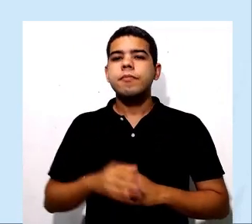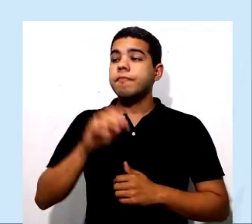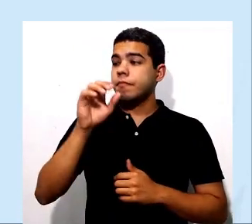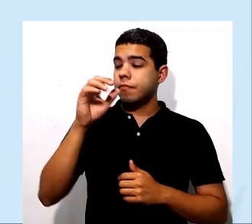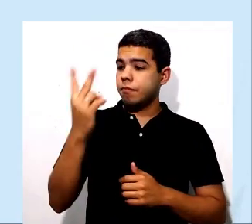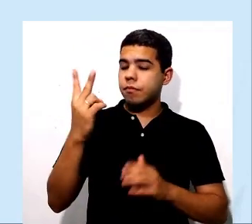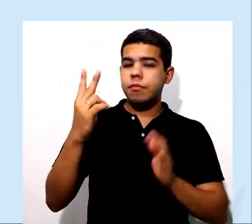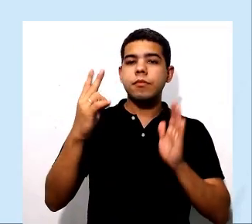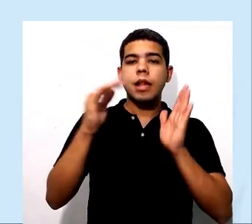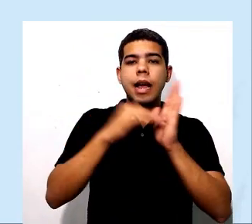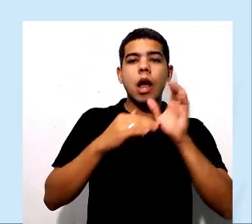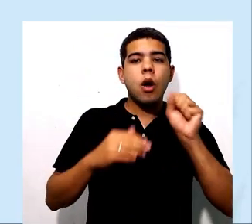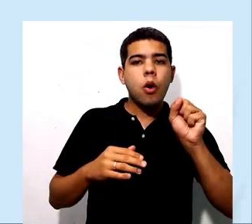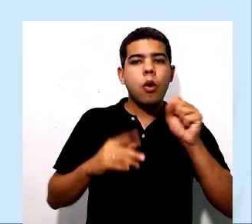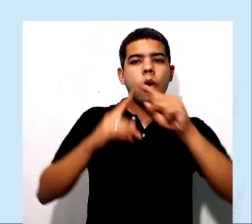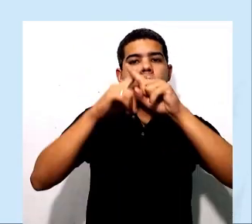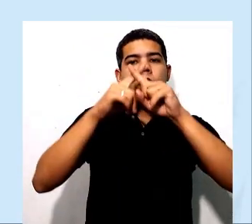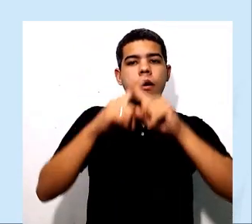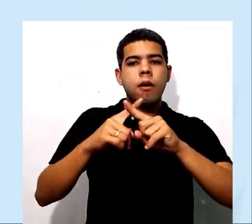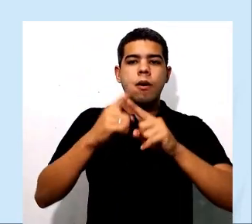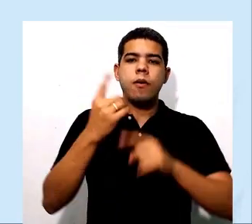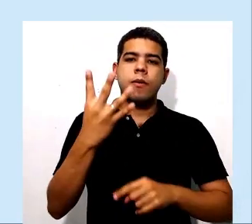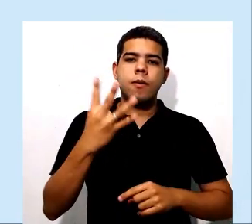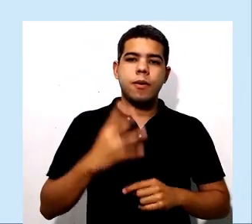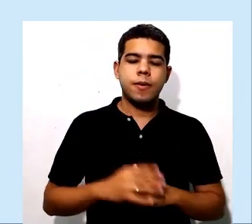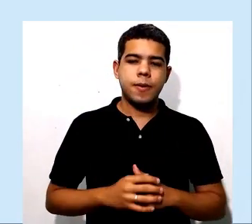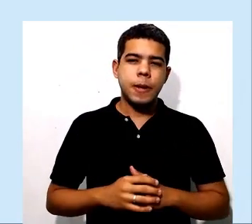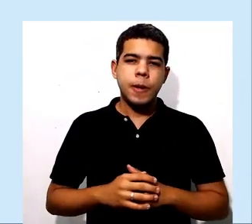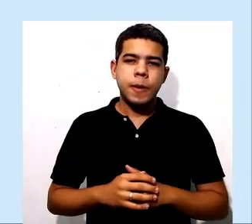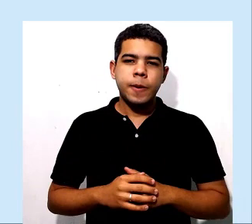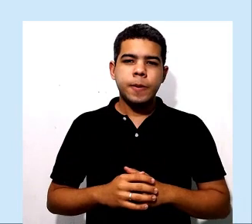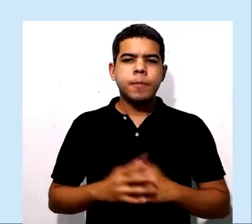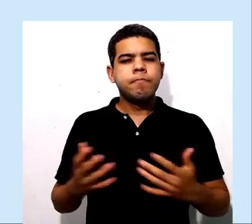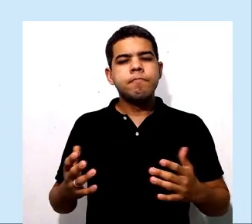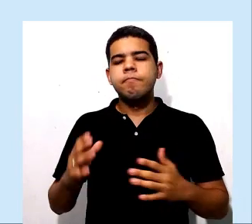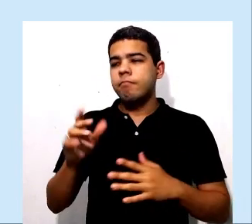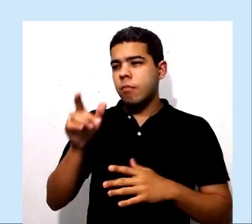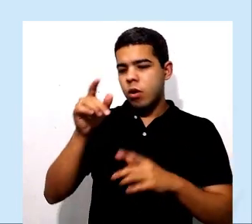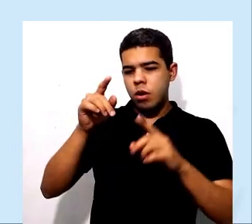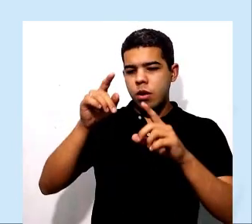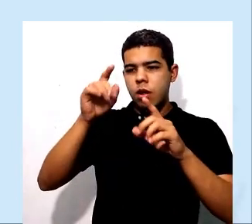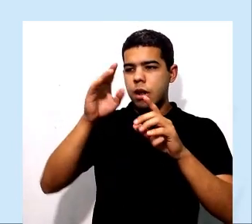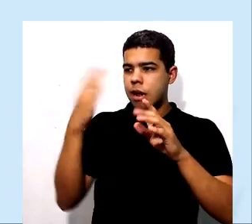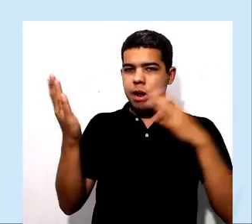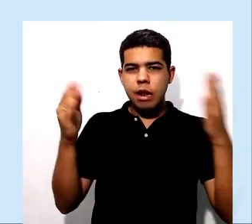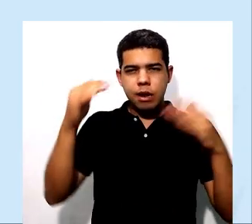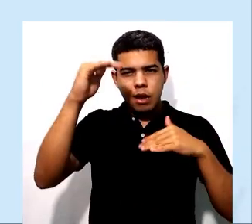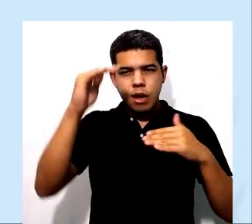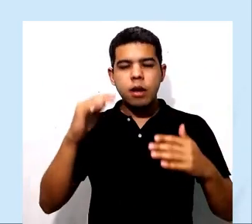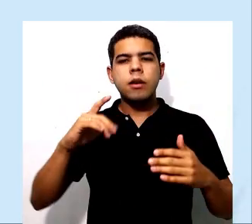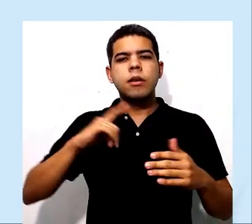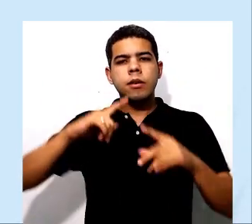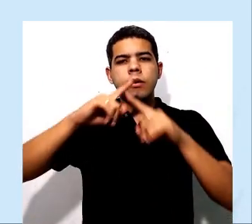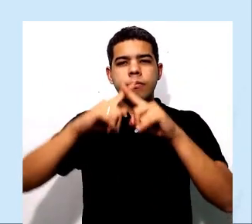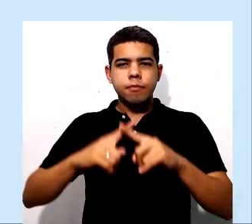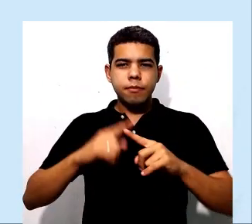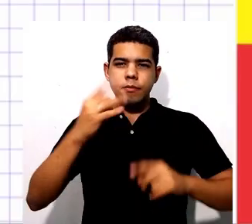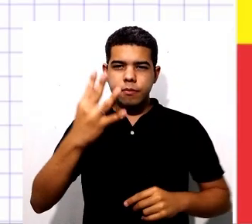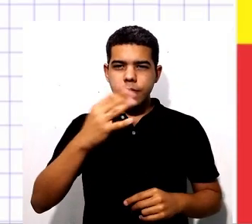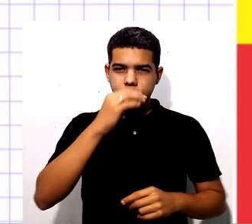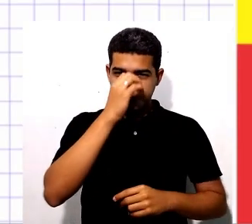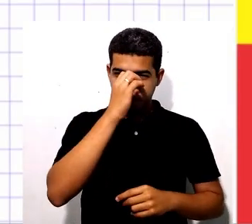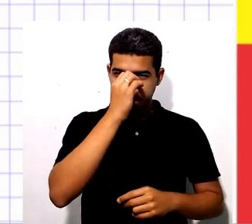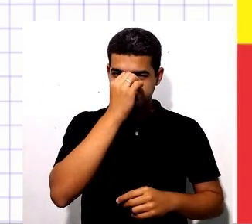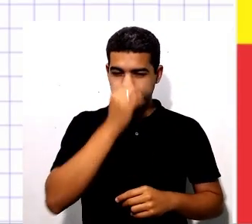4. Então, todos os outros lados vão multiplicar por 4. Beleza? Então, veja aí na tela